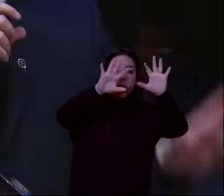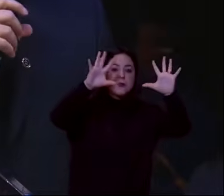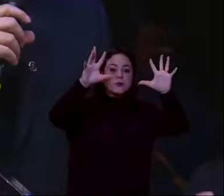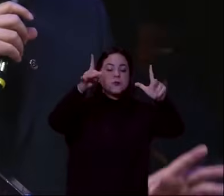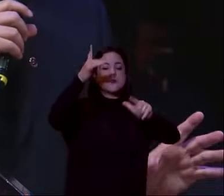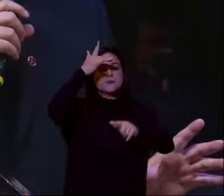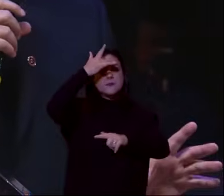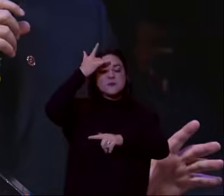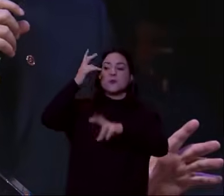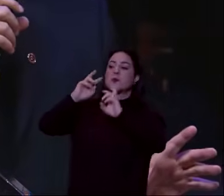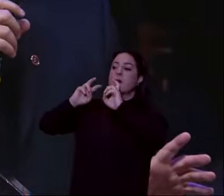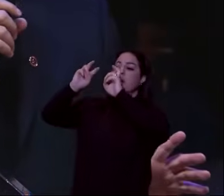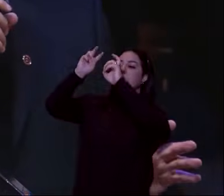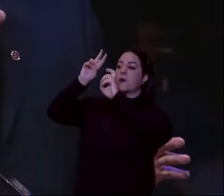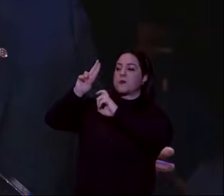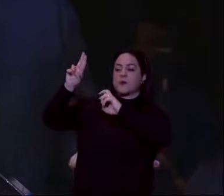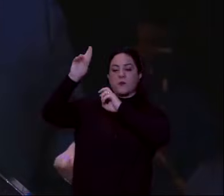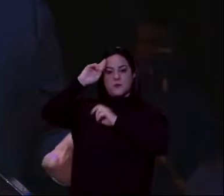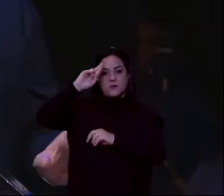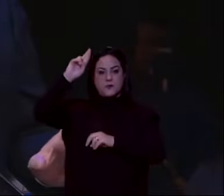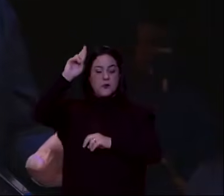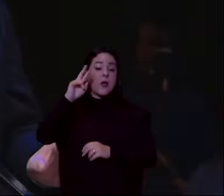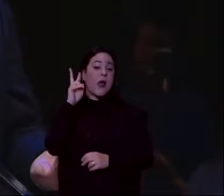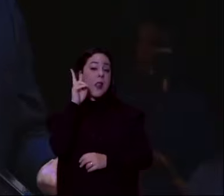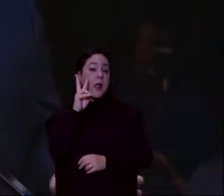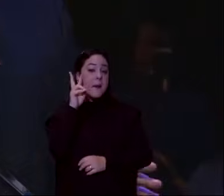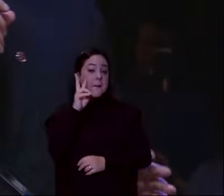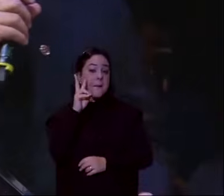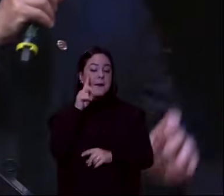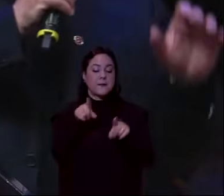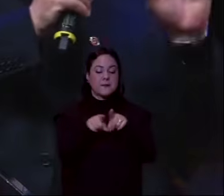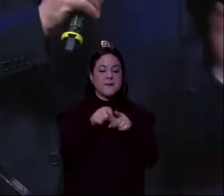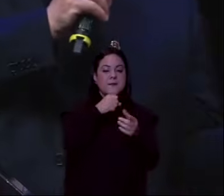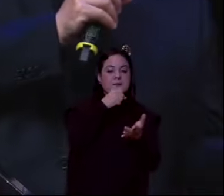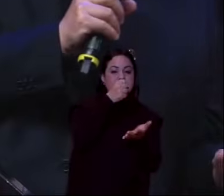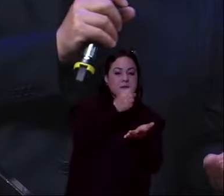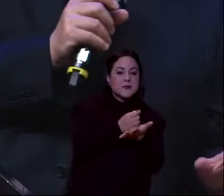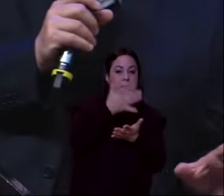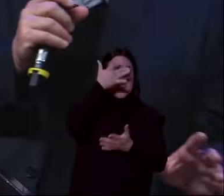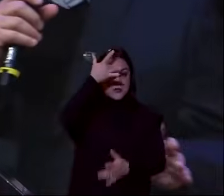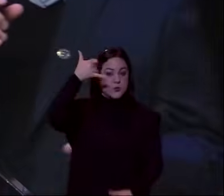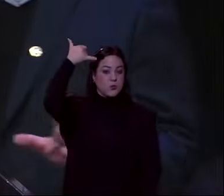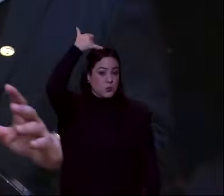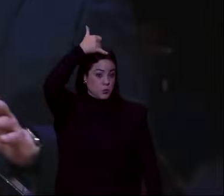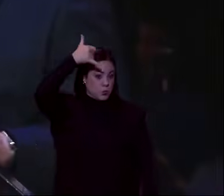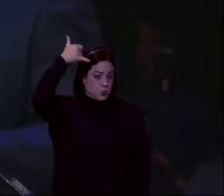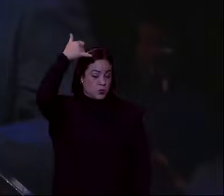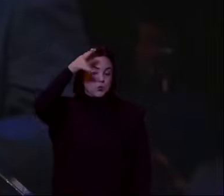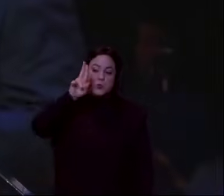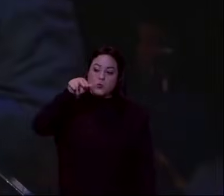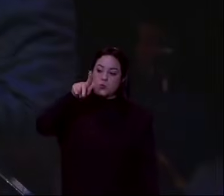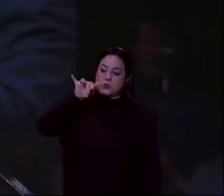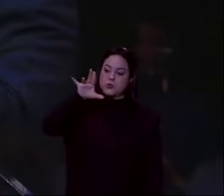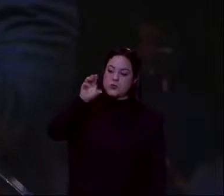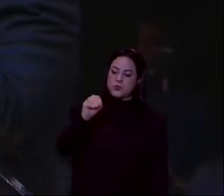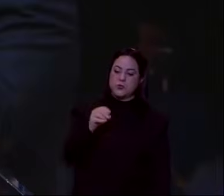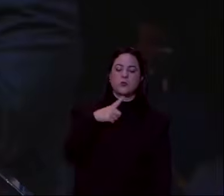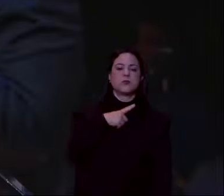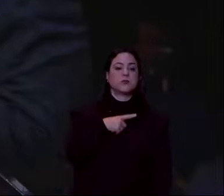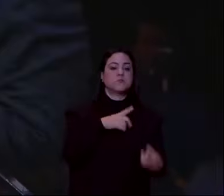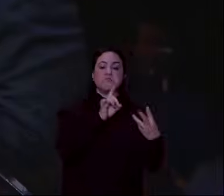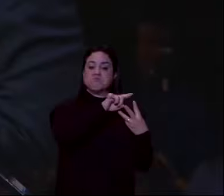aquele que invocasse o seu nome. E a gente tem que lembrar que no Velho Testamento, os ungidos do Senhor eram apenas